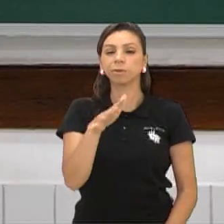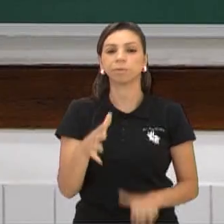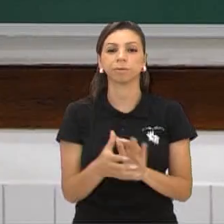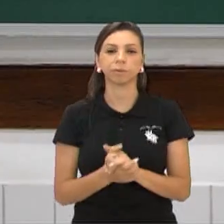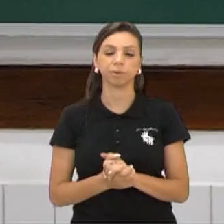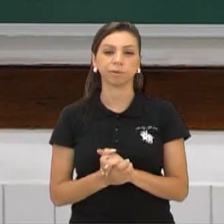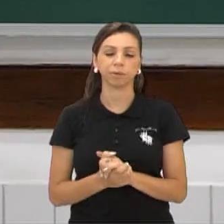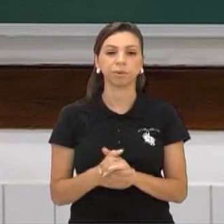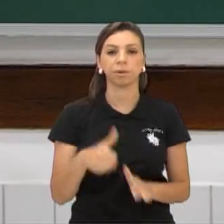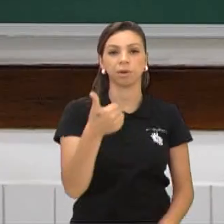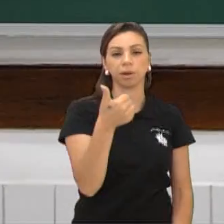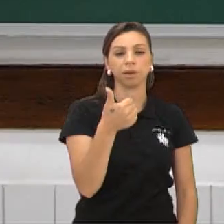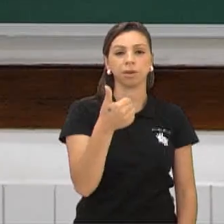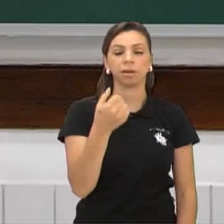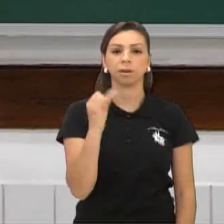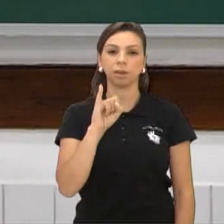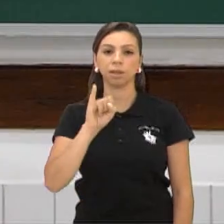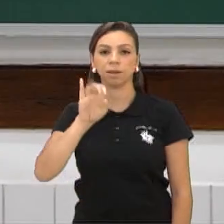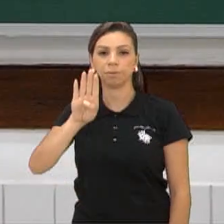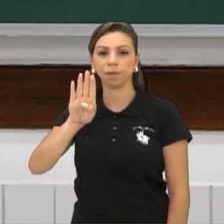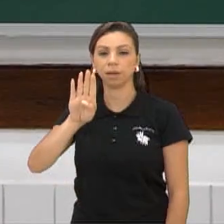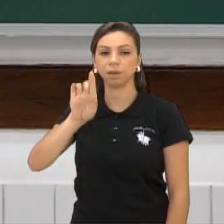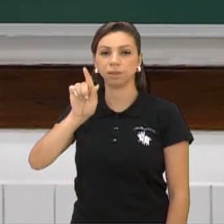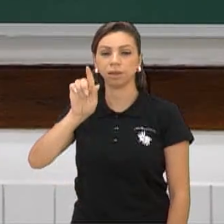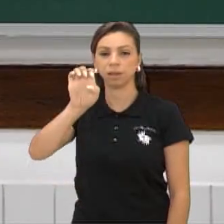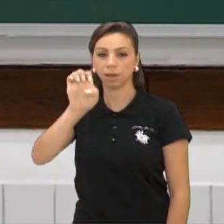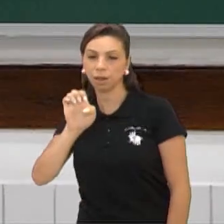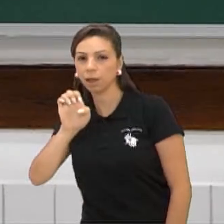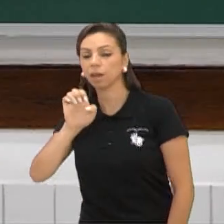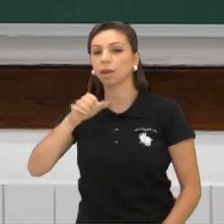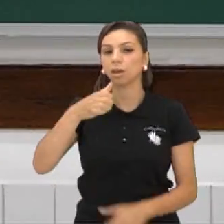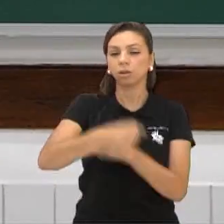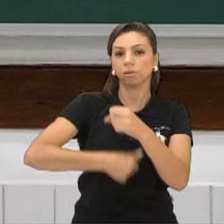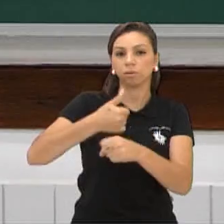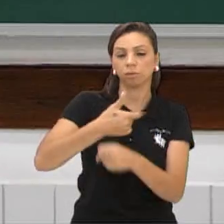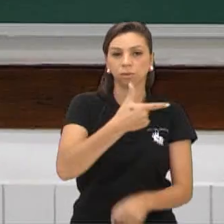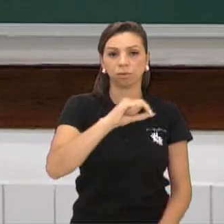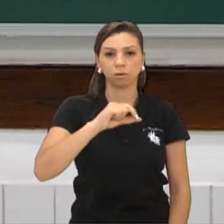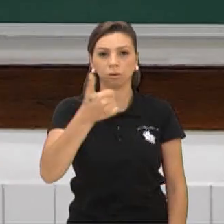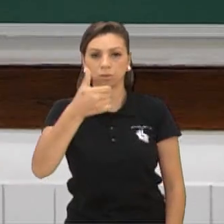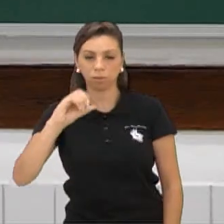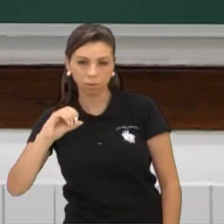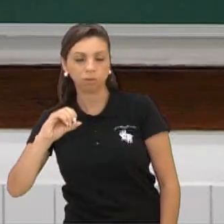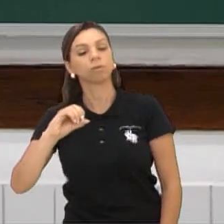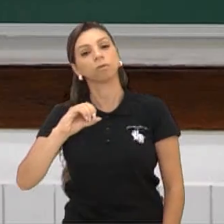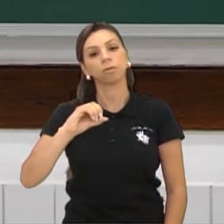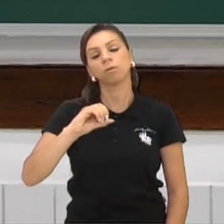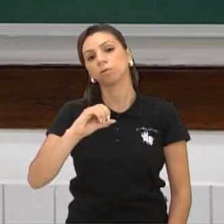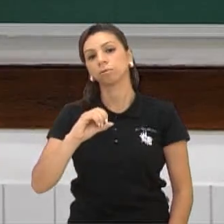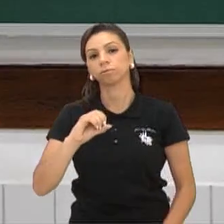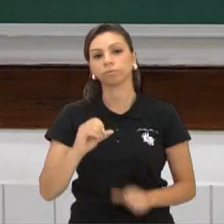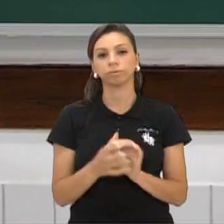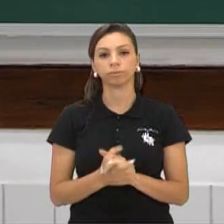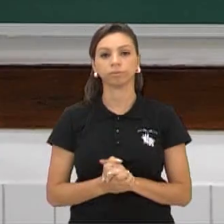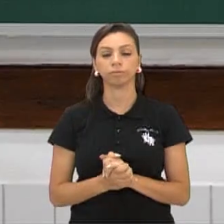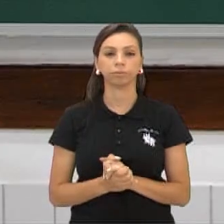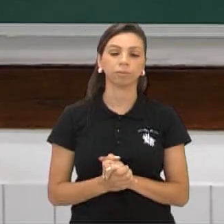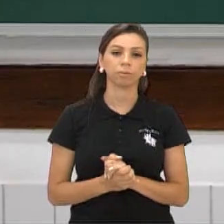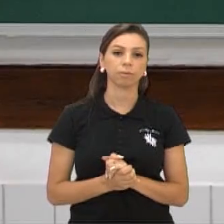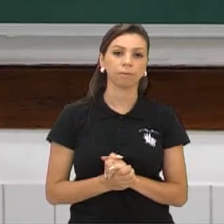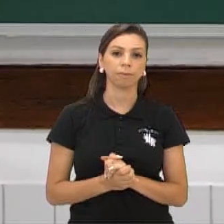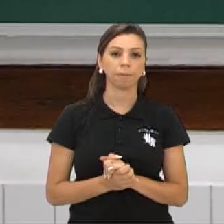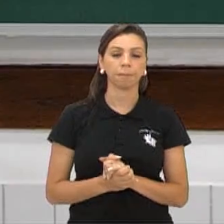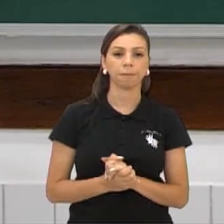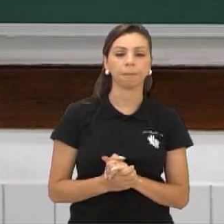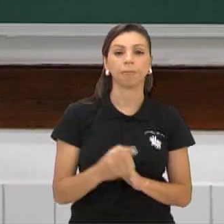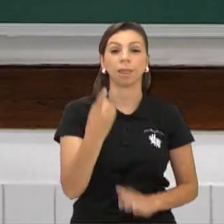partir do IBGE 2010, que nós agora fechamos 10 anos, mas ainda estamos em formatação dos dados, com